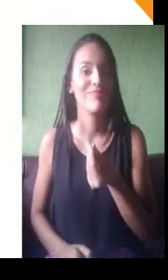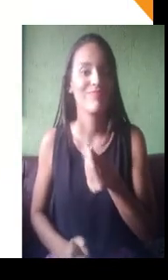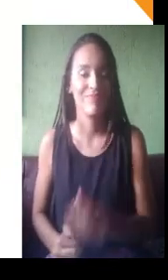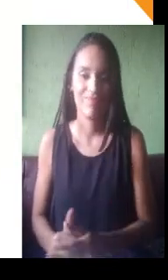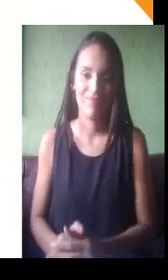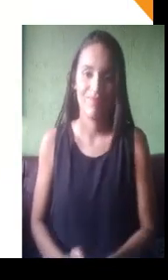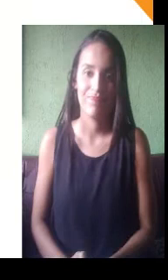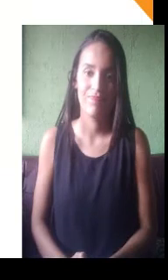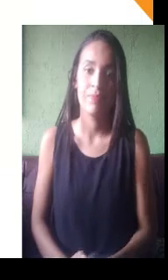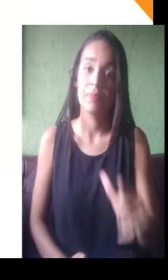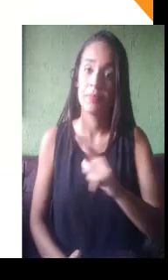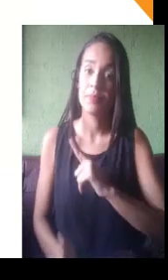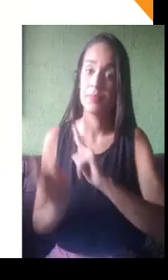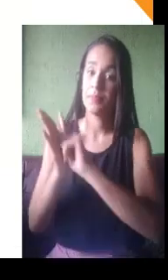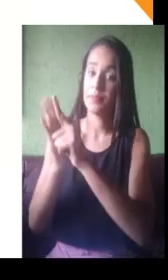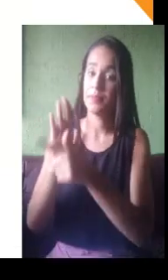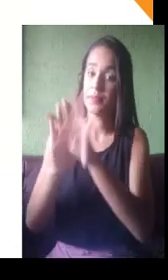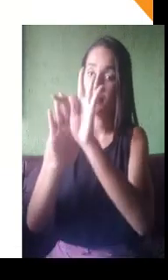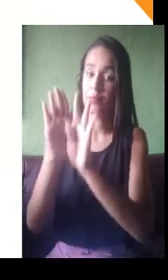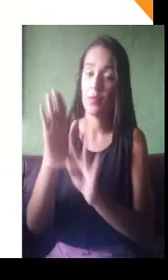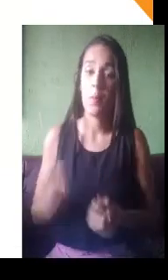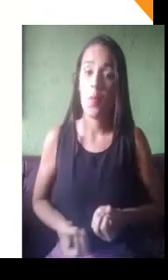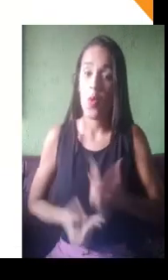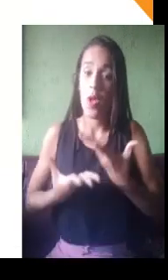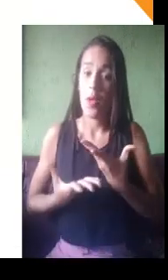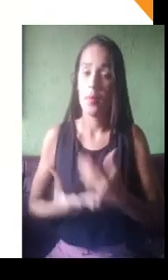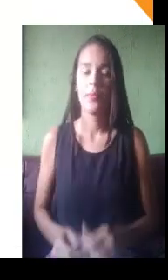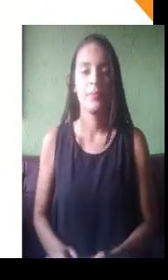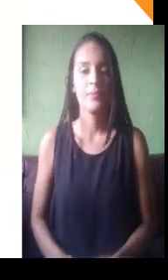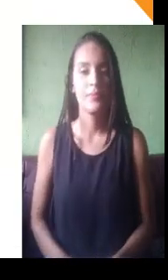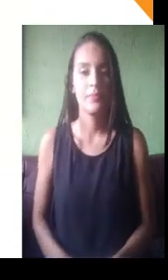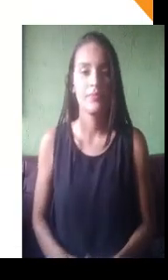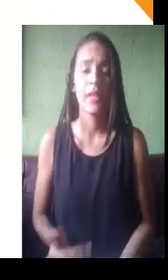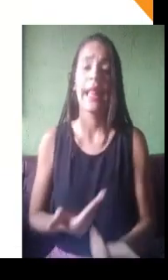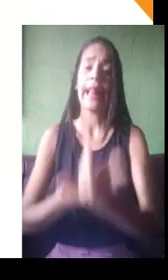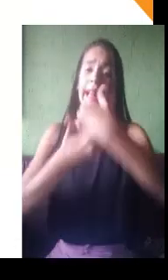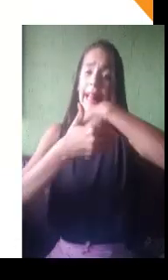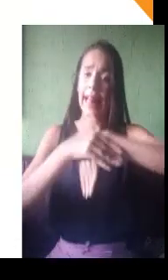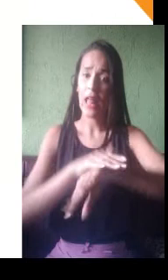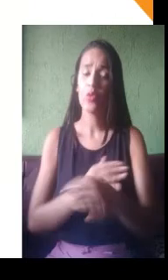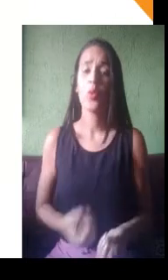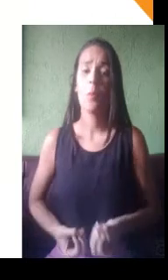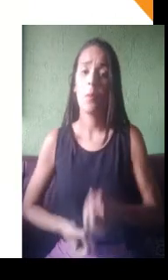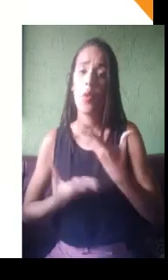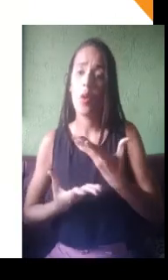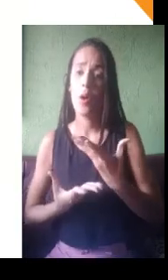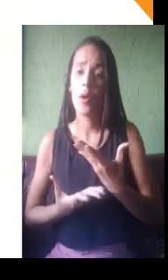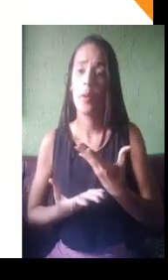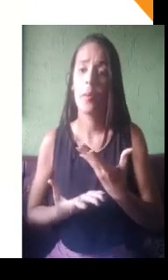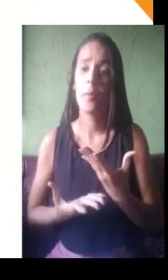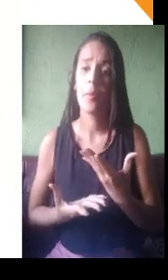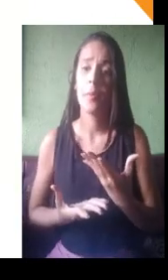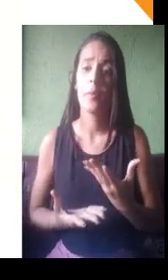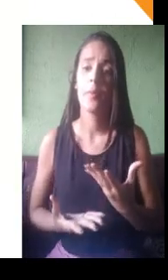desse tal bicho que a gente considera ali um homem, né? Que ele considera aqui no texto um homem. Então, vejam,